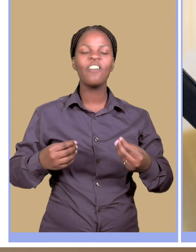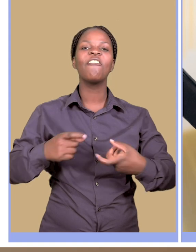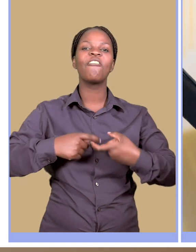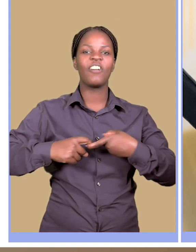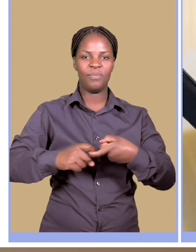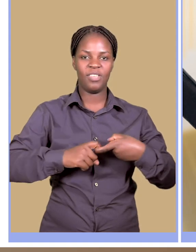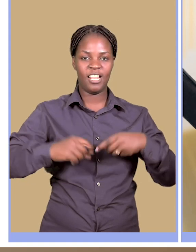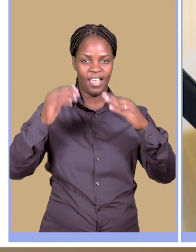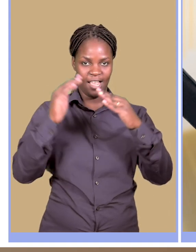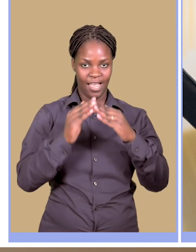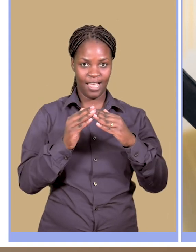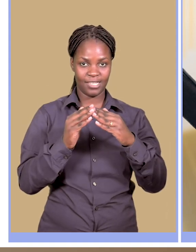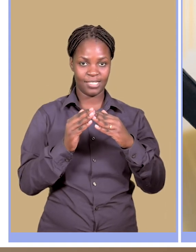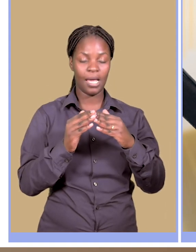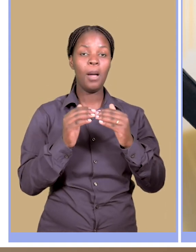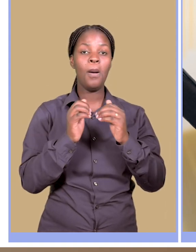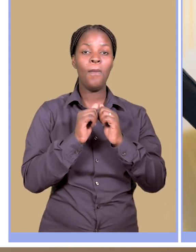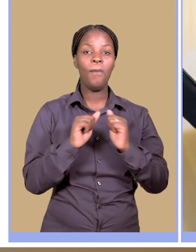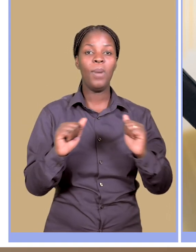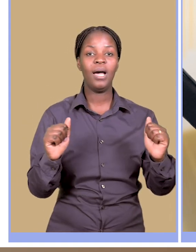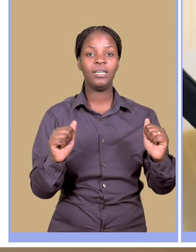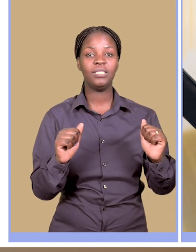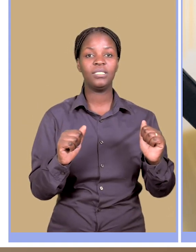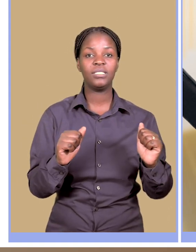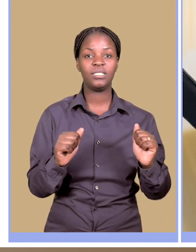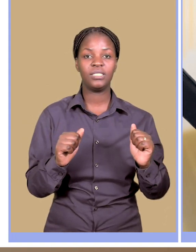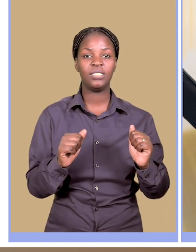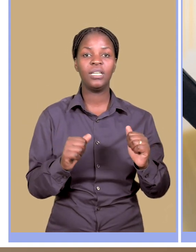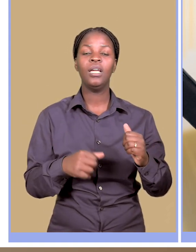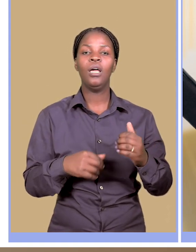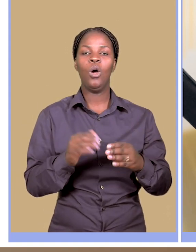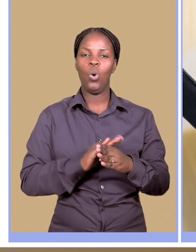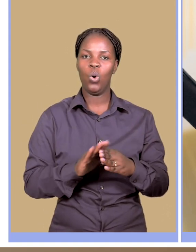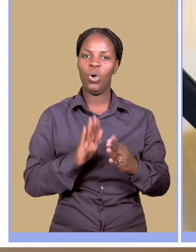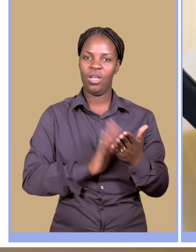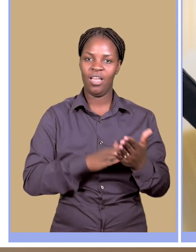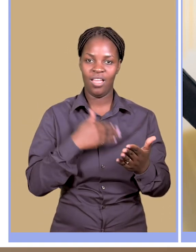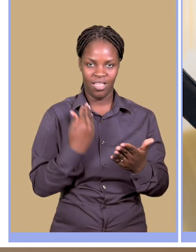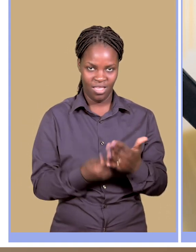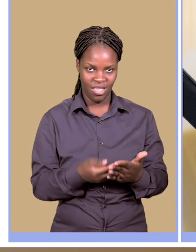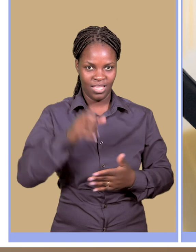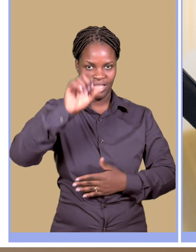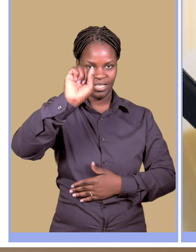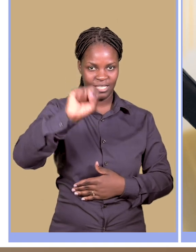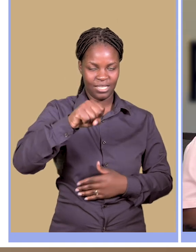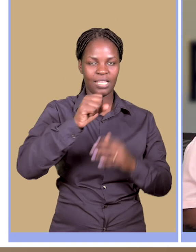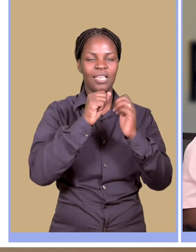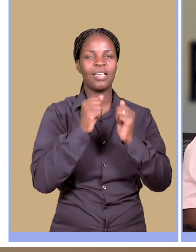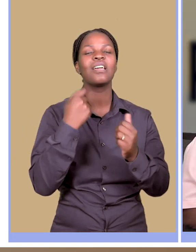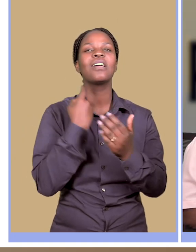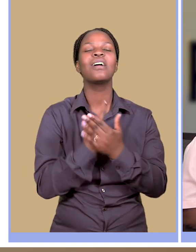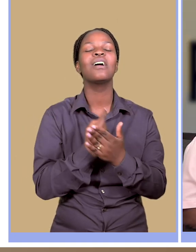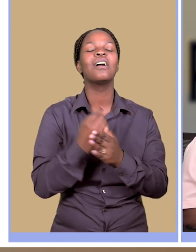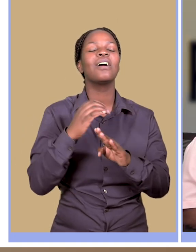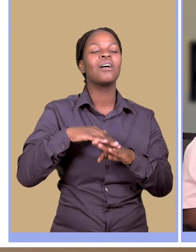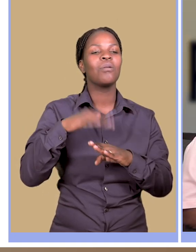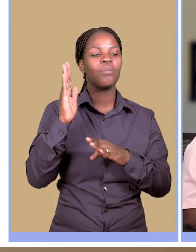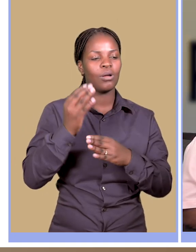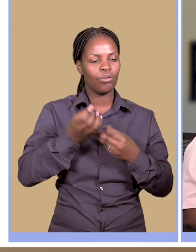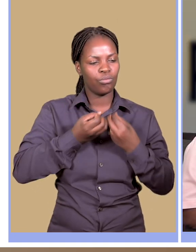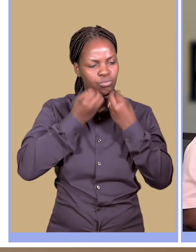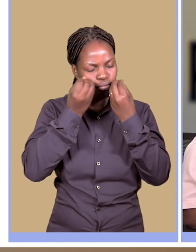família. Então, para além de articular com a interpretação em língua de sinais, é importante